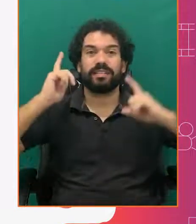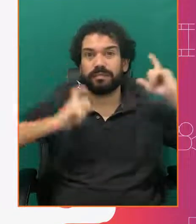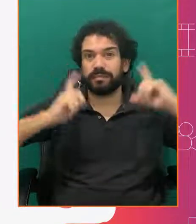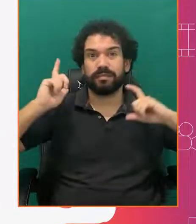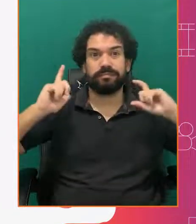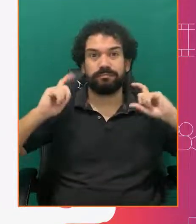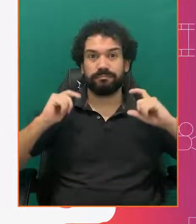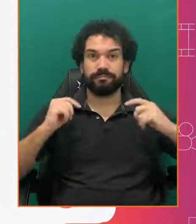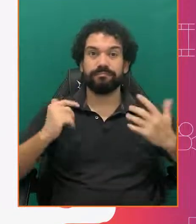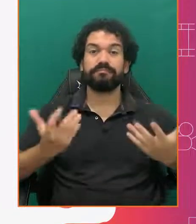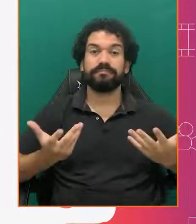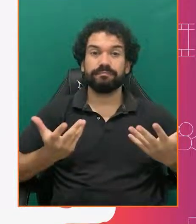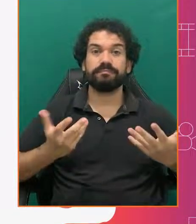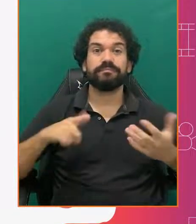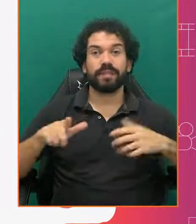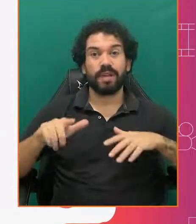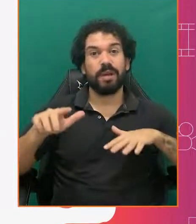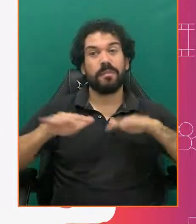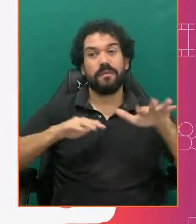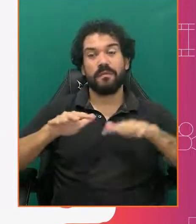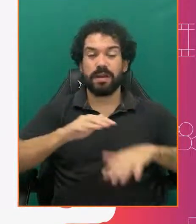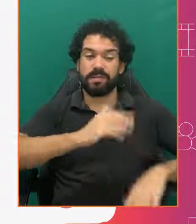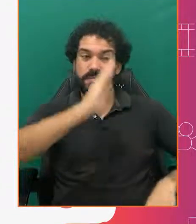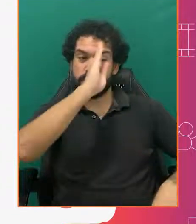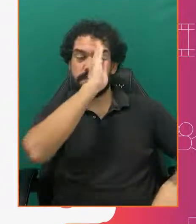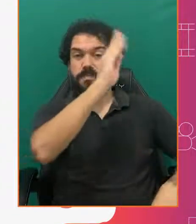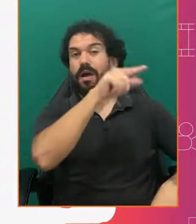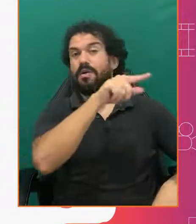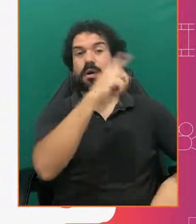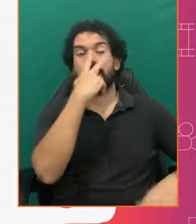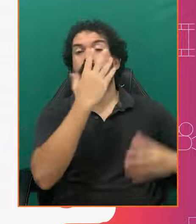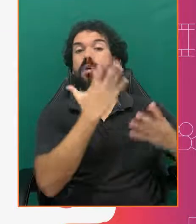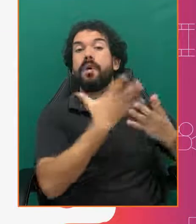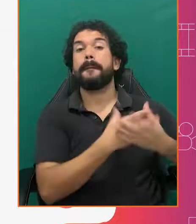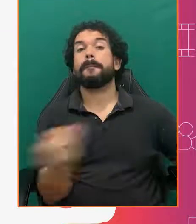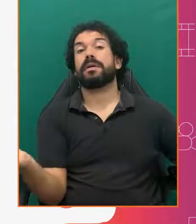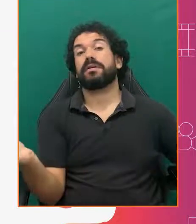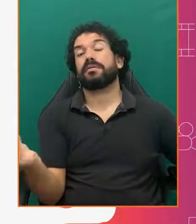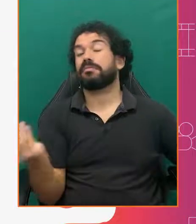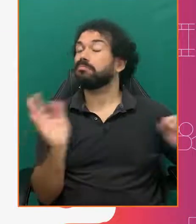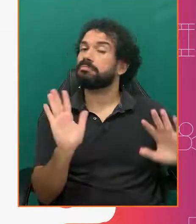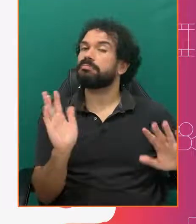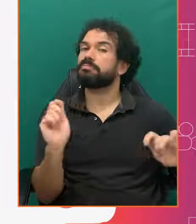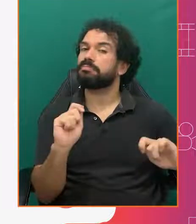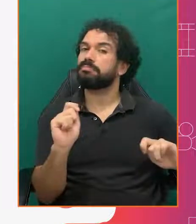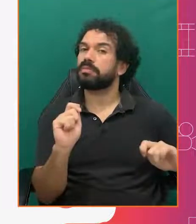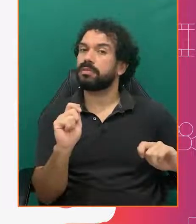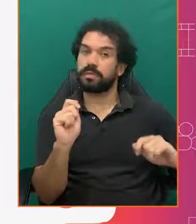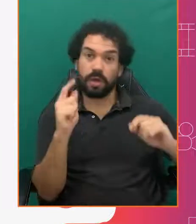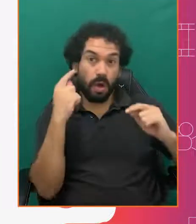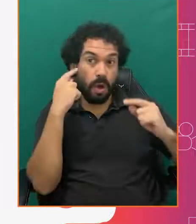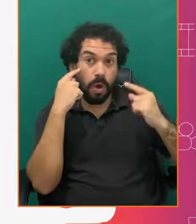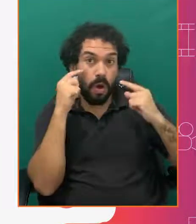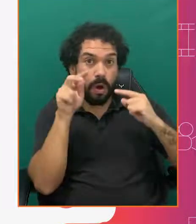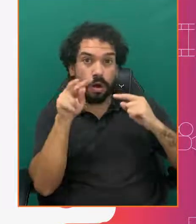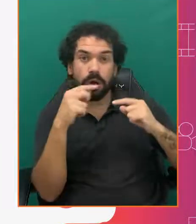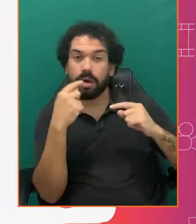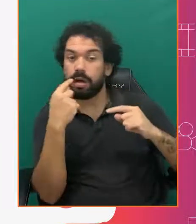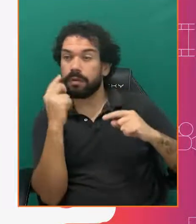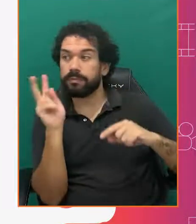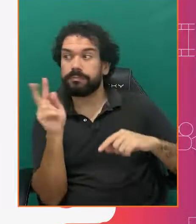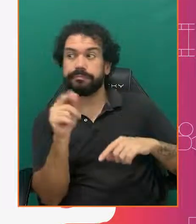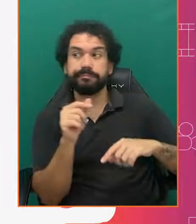acabando então com uma ação principal. Em vez disso, ele pode ficar olhando para